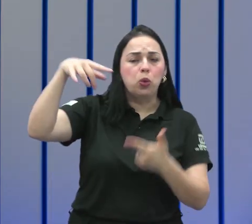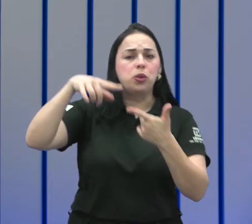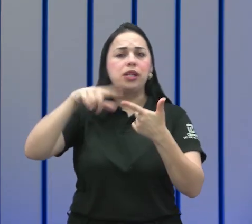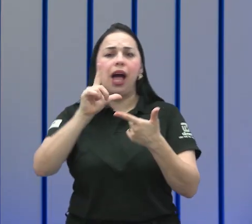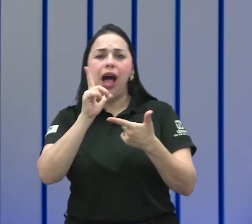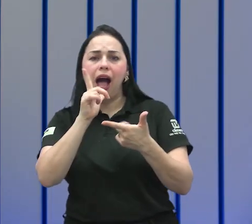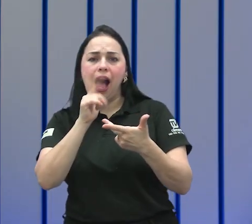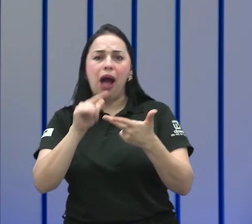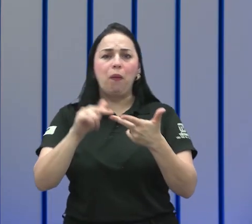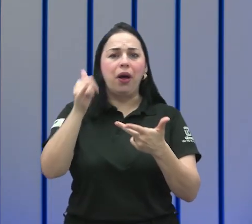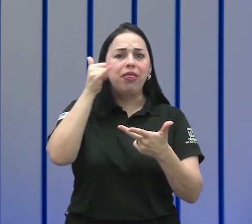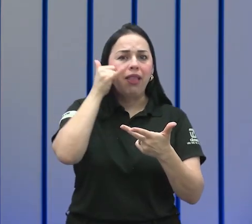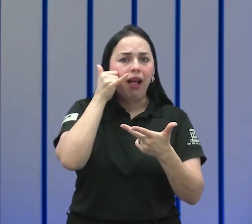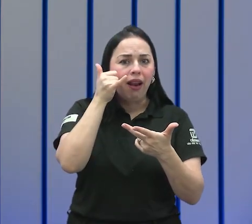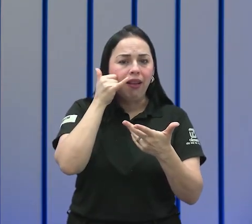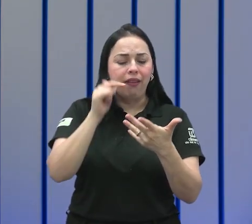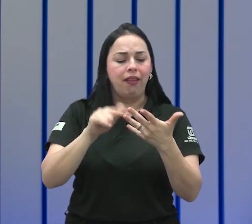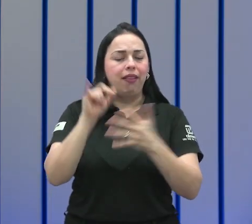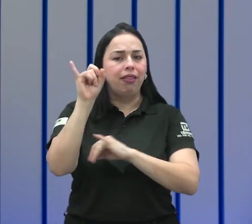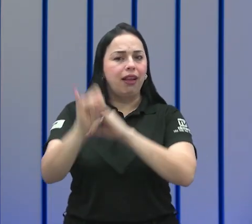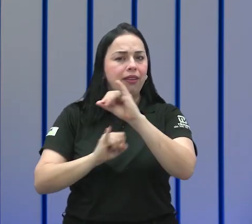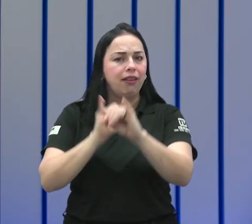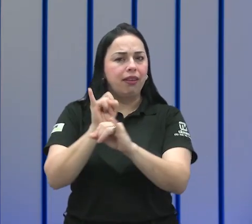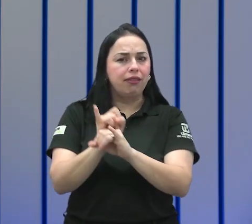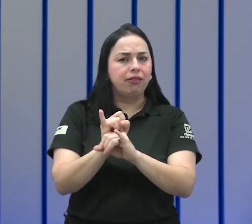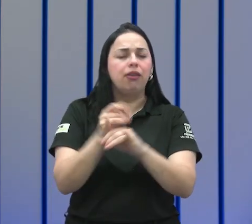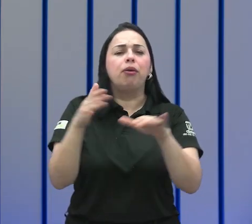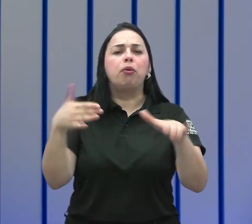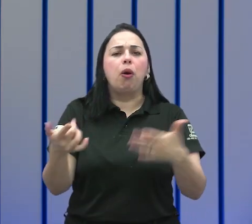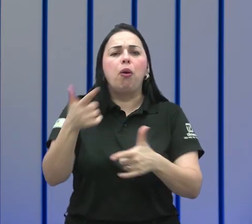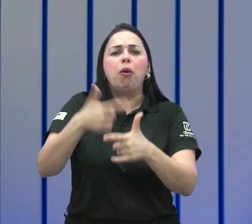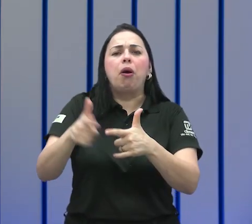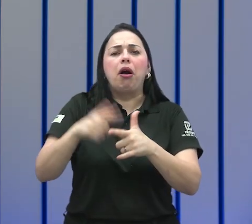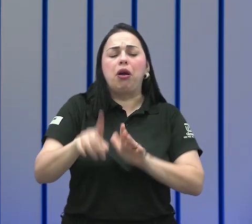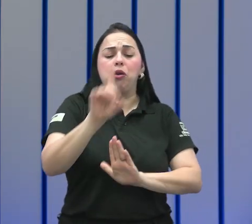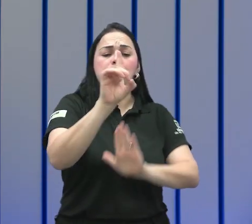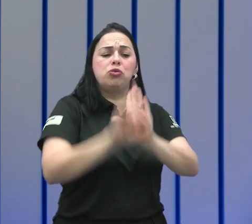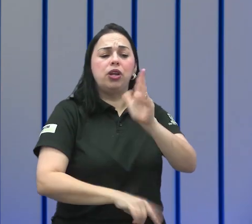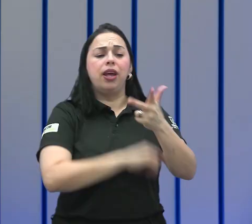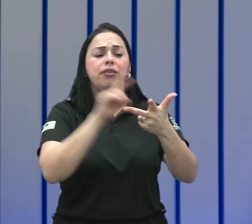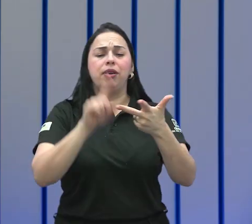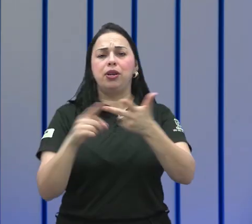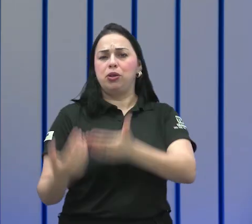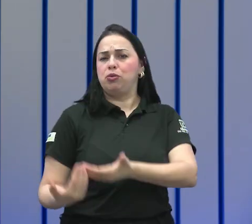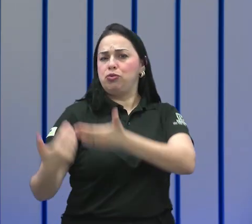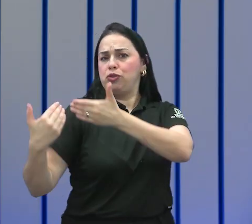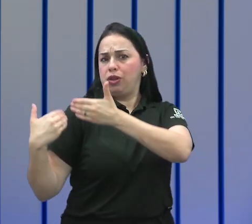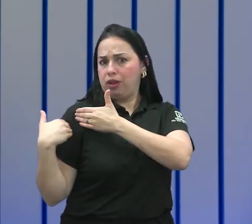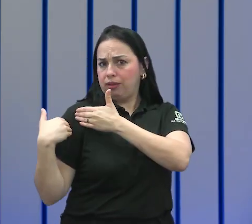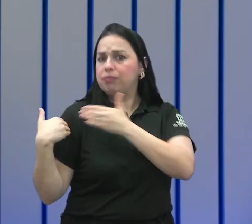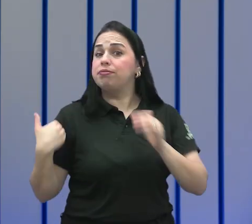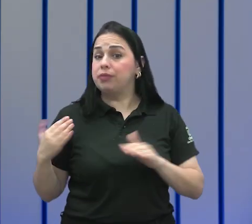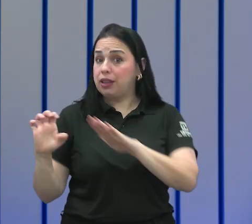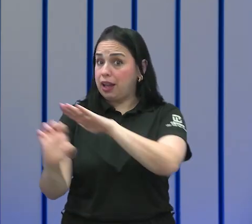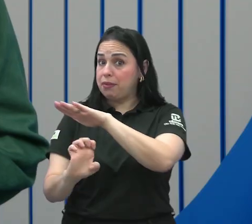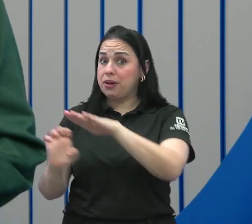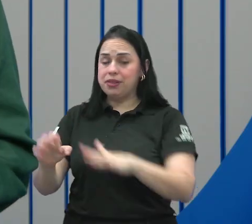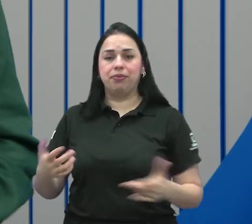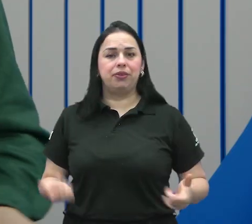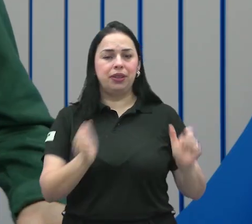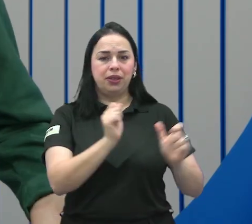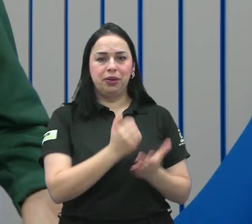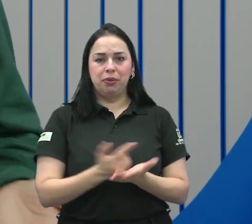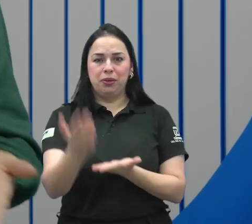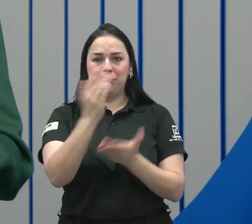contas de luz, água, telefonia e internet, quais são os nossos direitos e os deveres das concessionárias? O